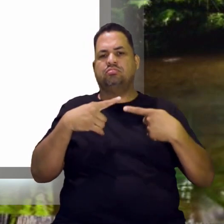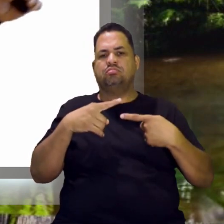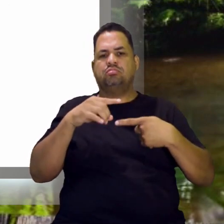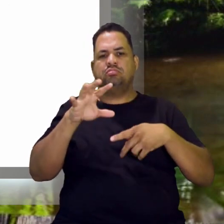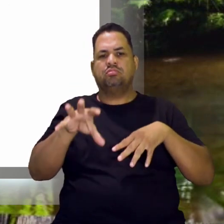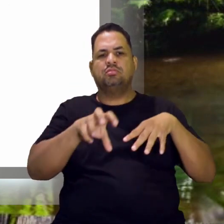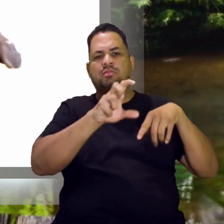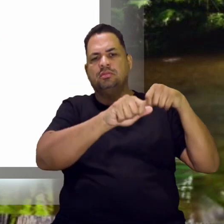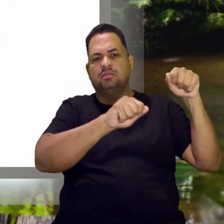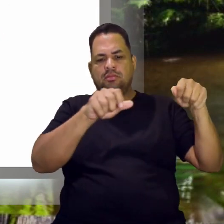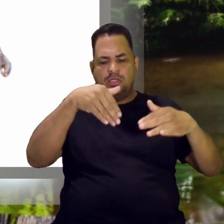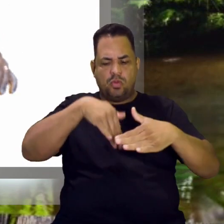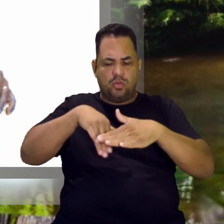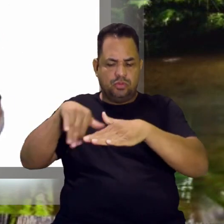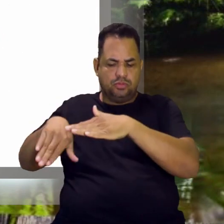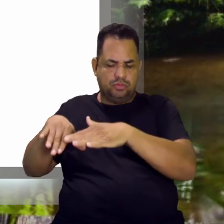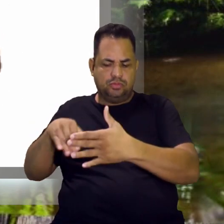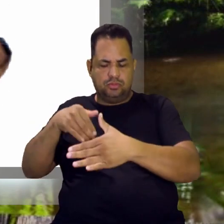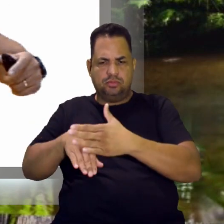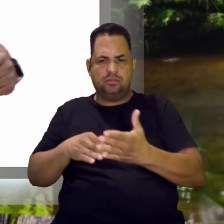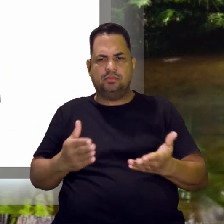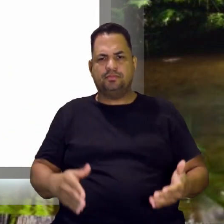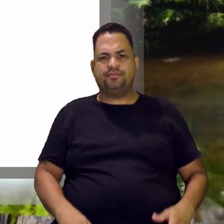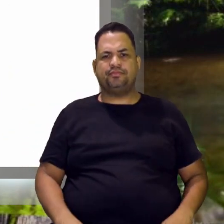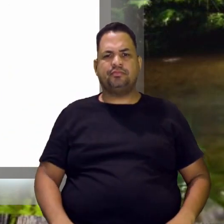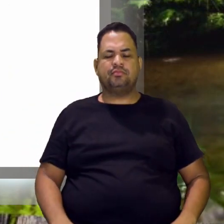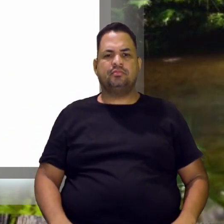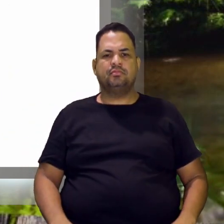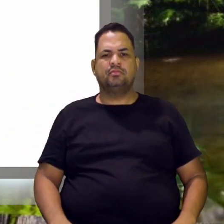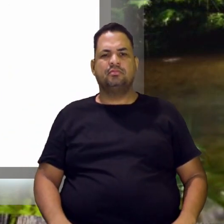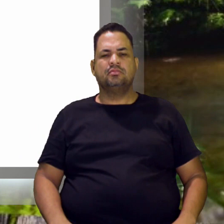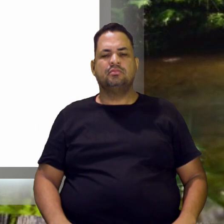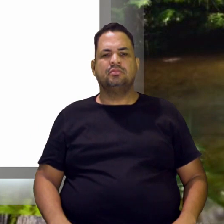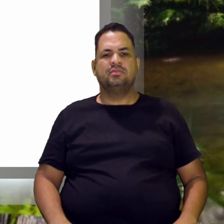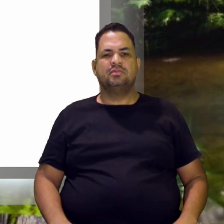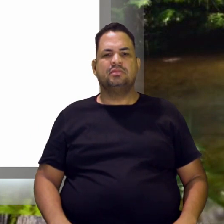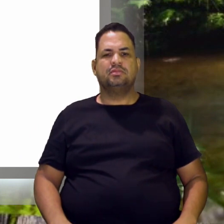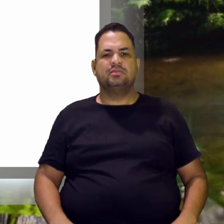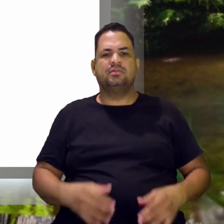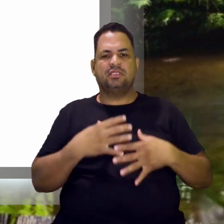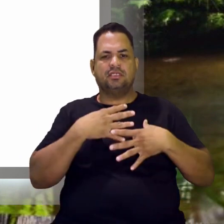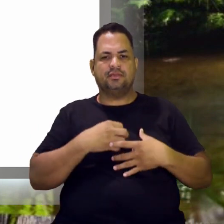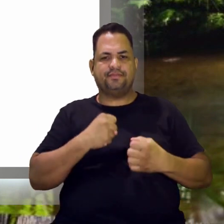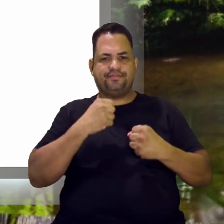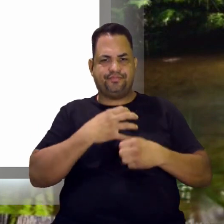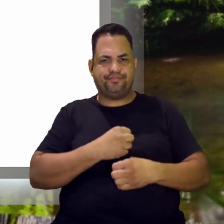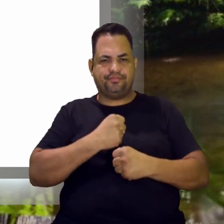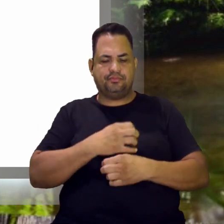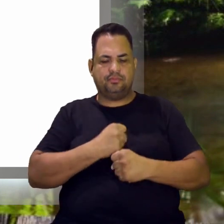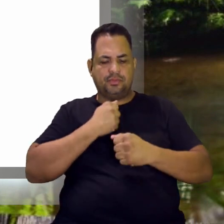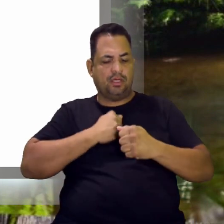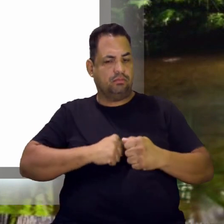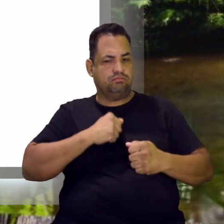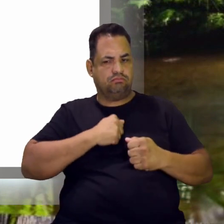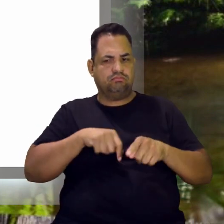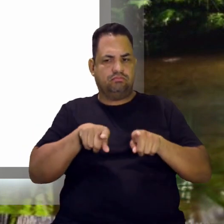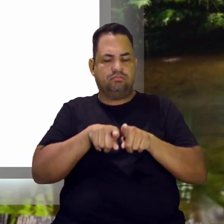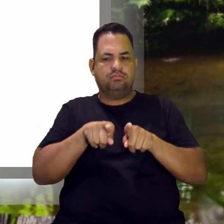vai escondendo em vários locais diferentes. E isso, além da questão da digestão e das fezes também,